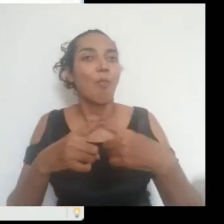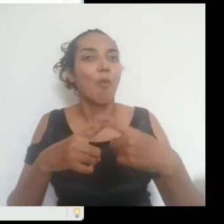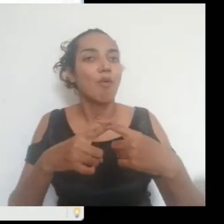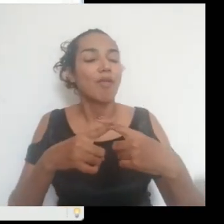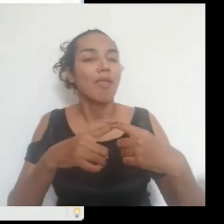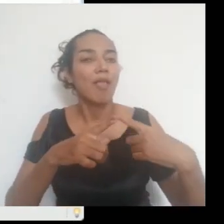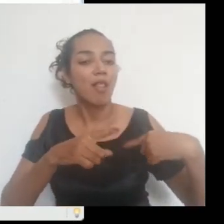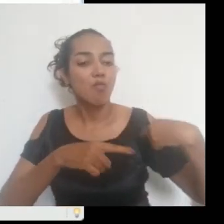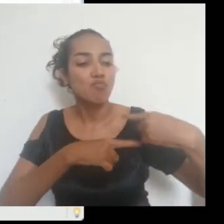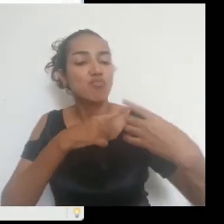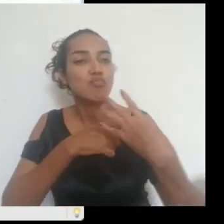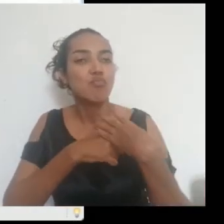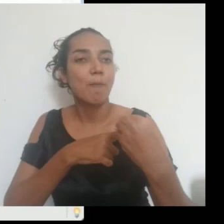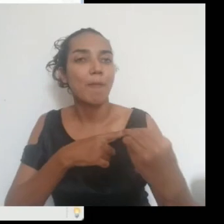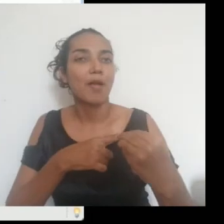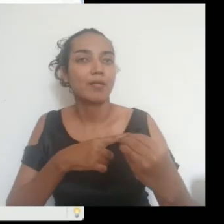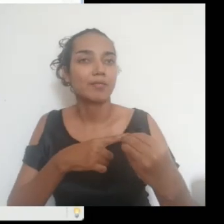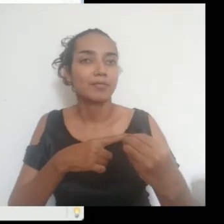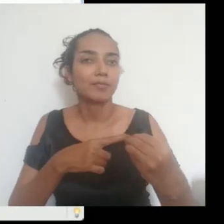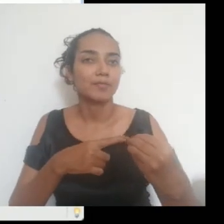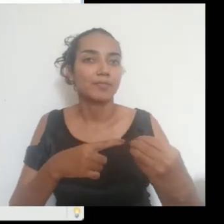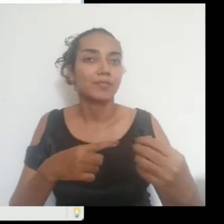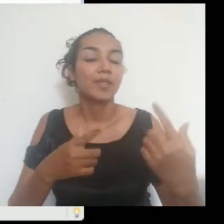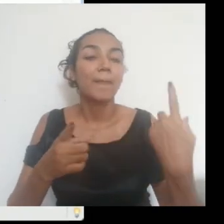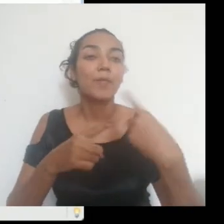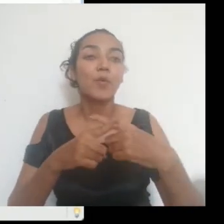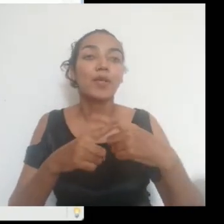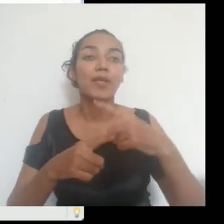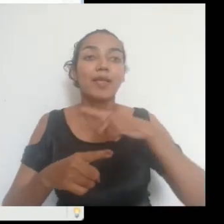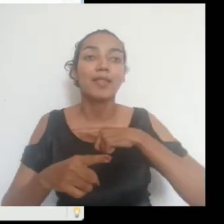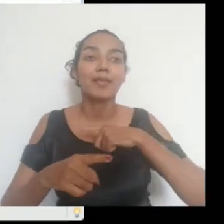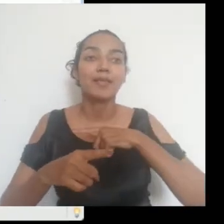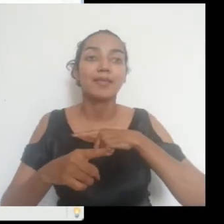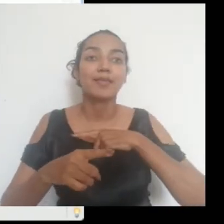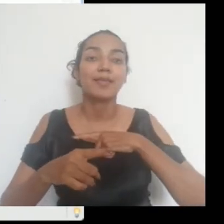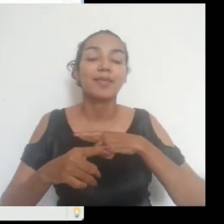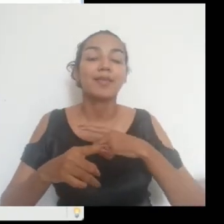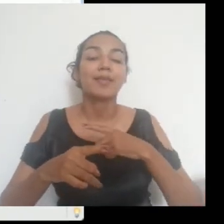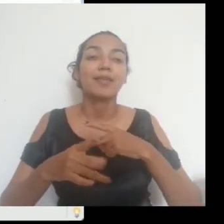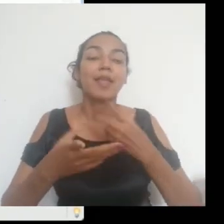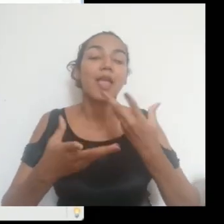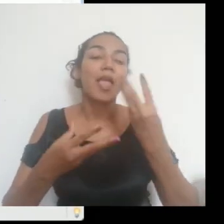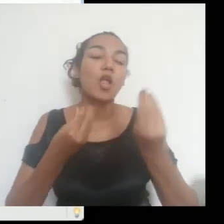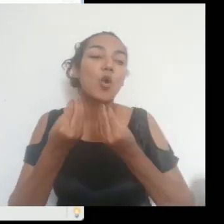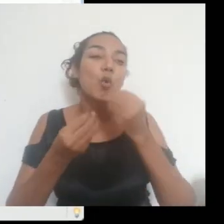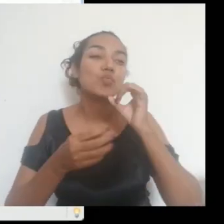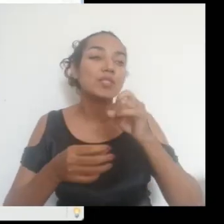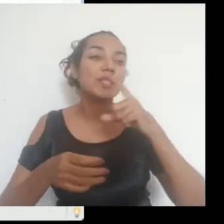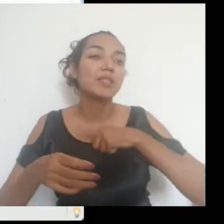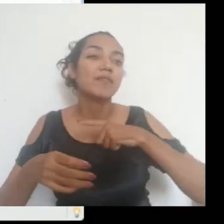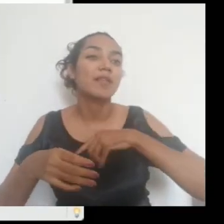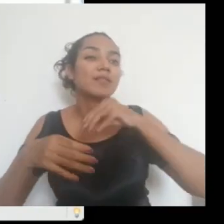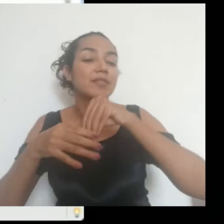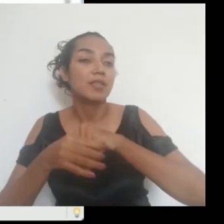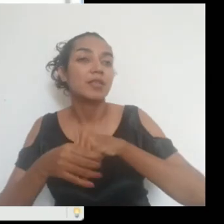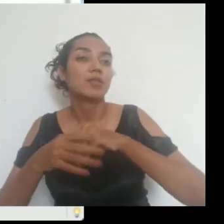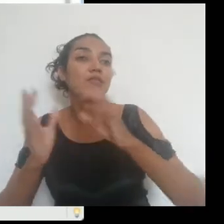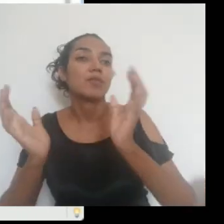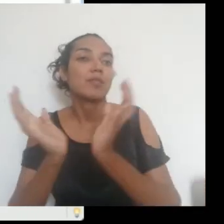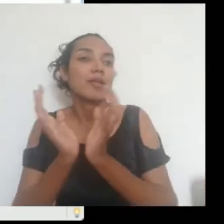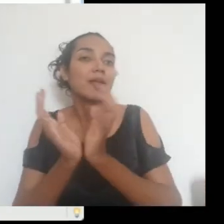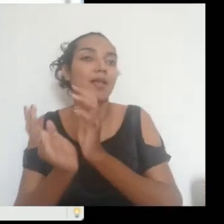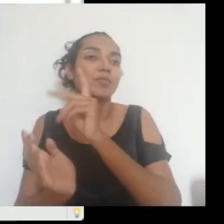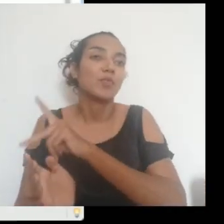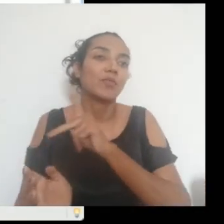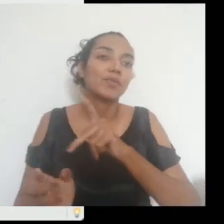eles existissem, e de fato eles existem na classe professor e também na classe aluno. No fim das